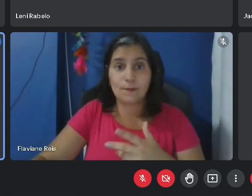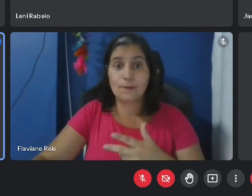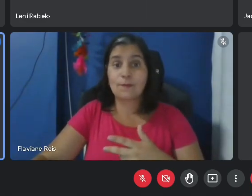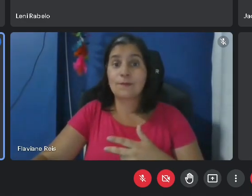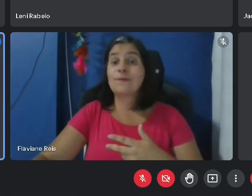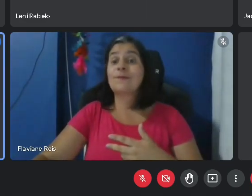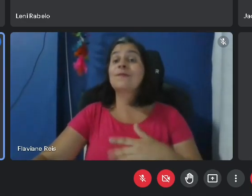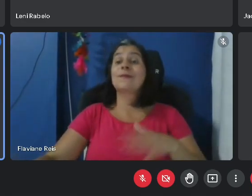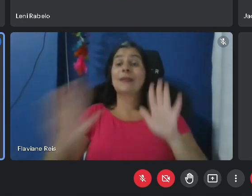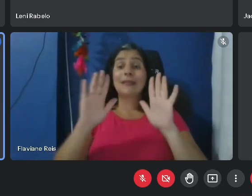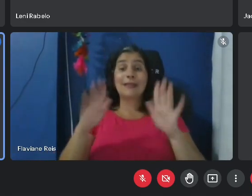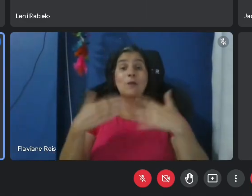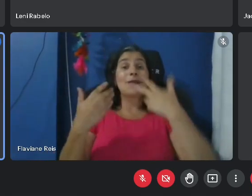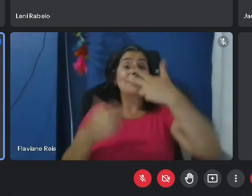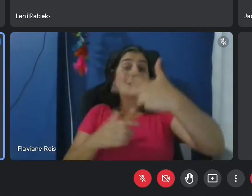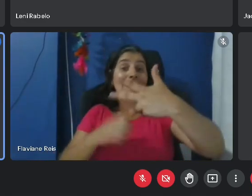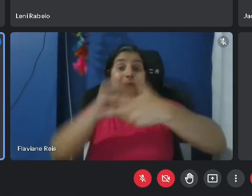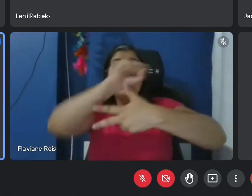Só um instante.